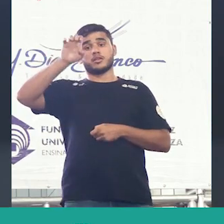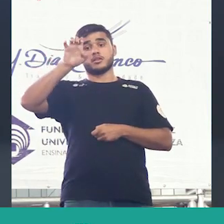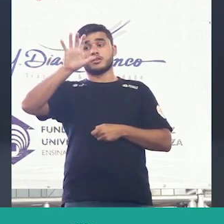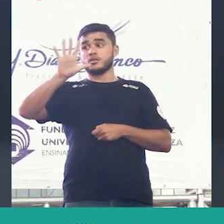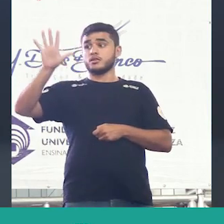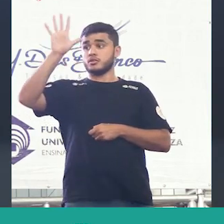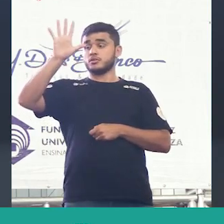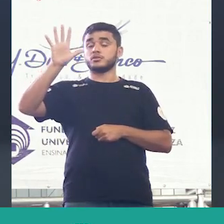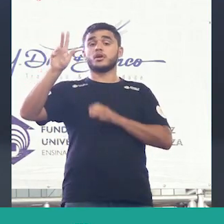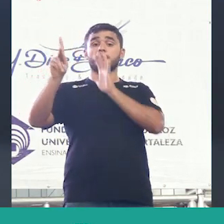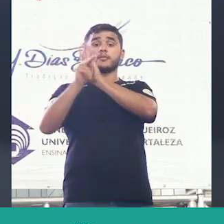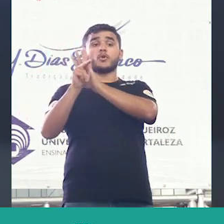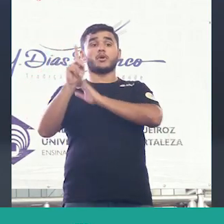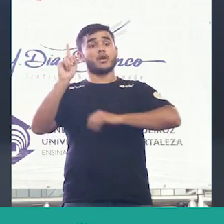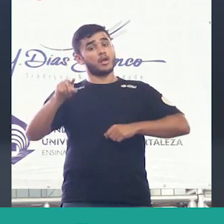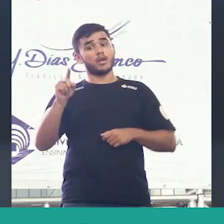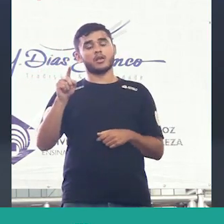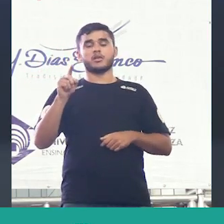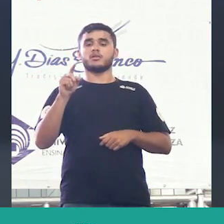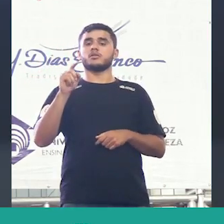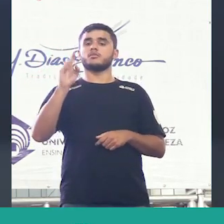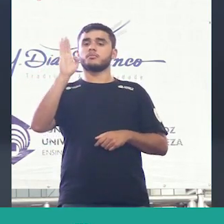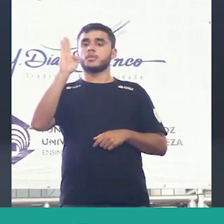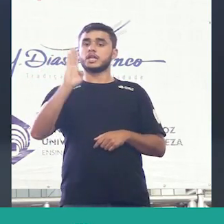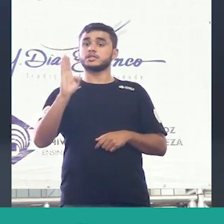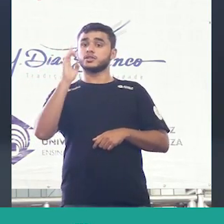está o Brasil, você tem que saber. Ok.